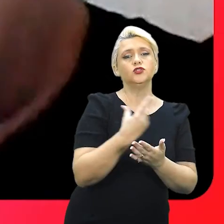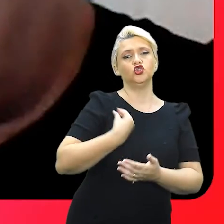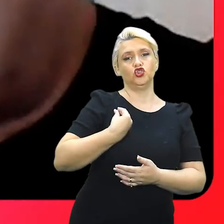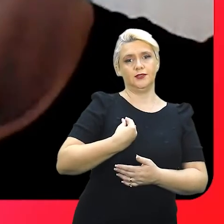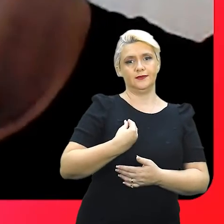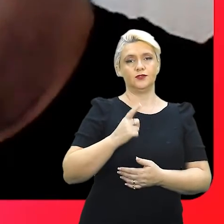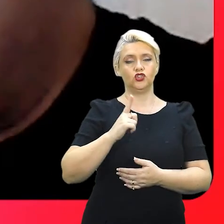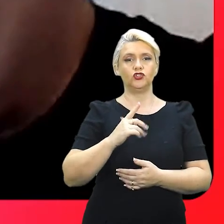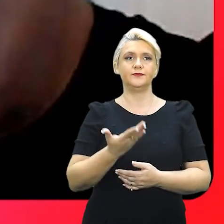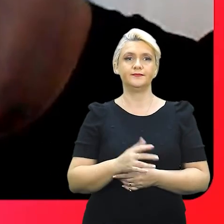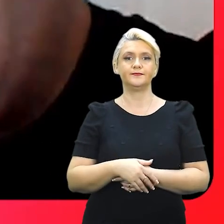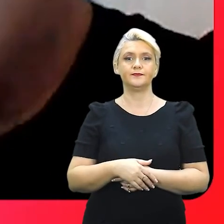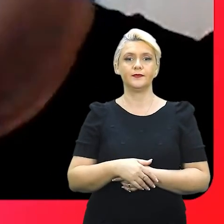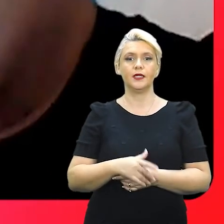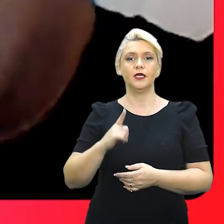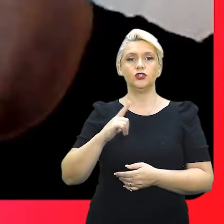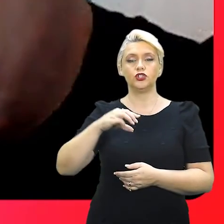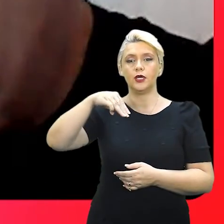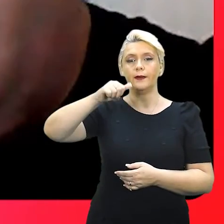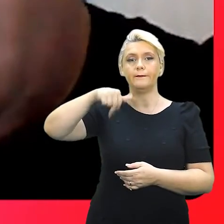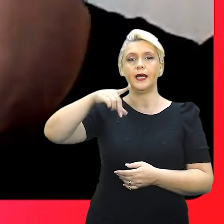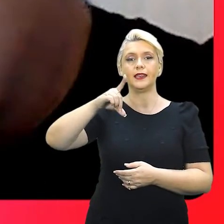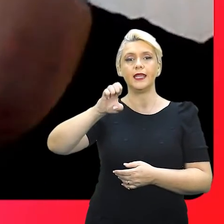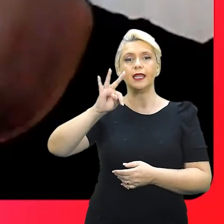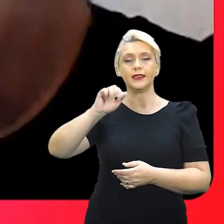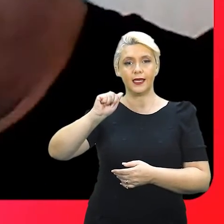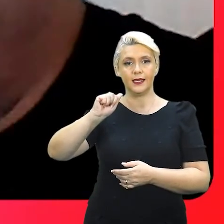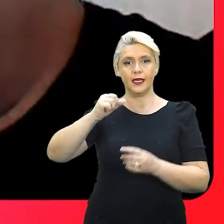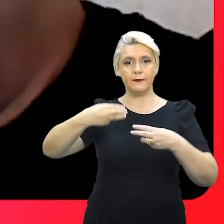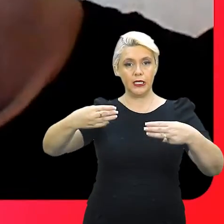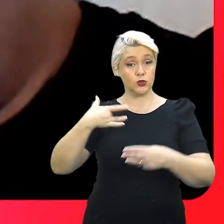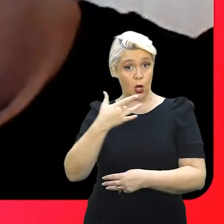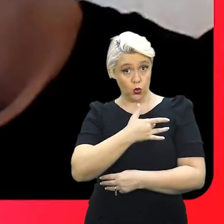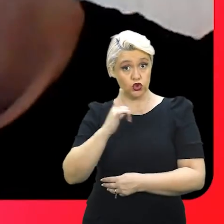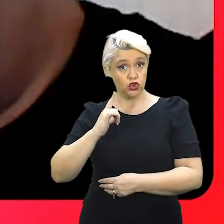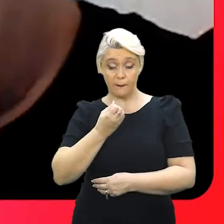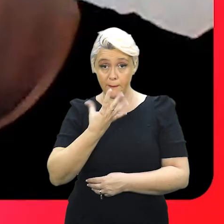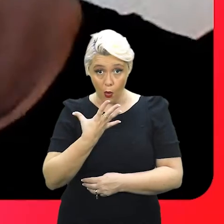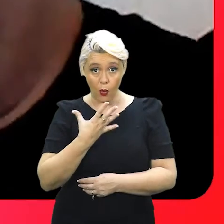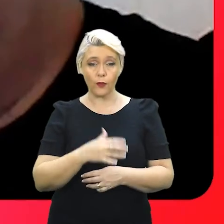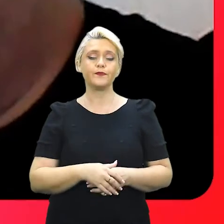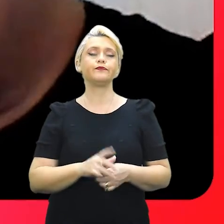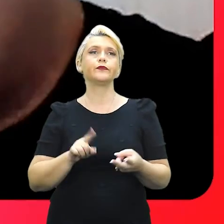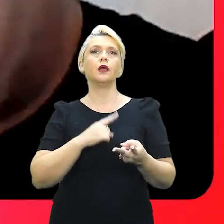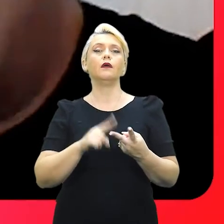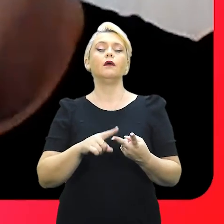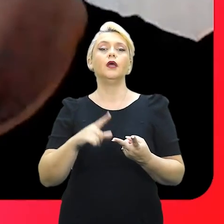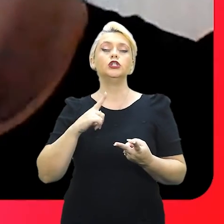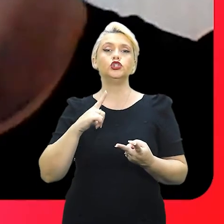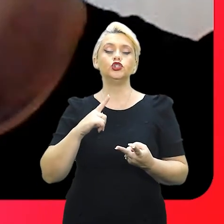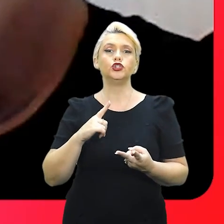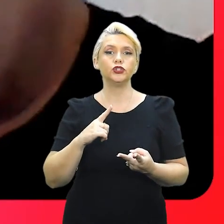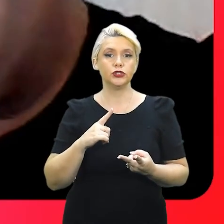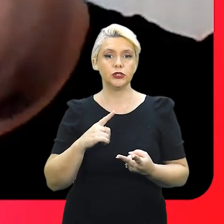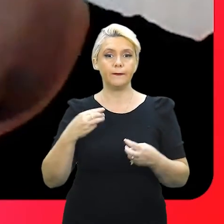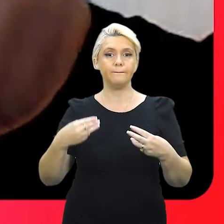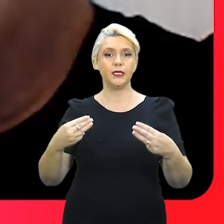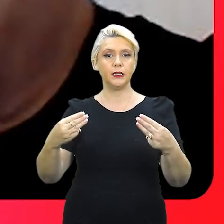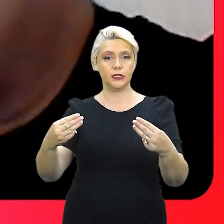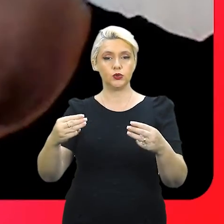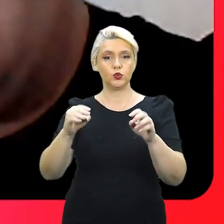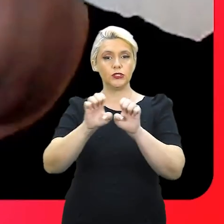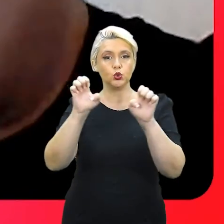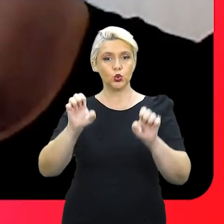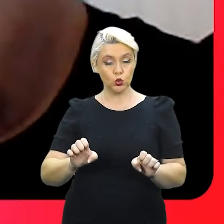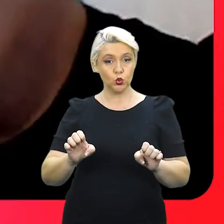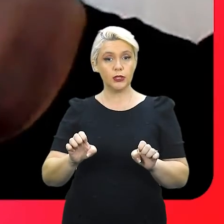Ele tinha um Henrique Mandetta, ministro da Saúde, ele tinha um ministro da